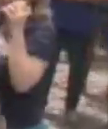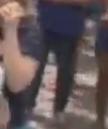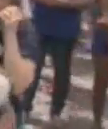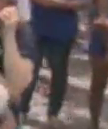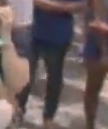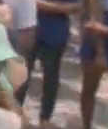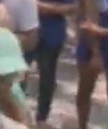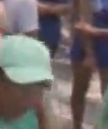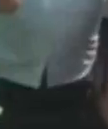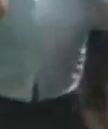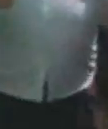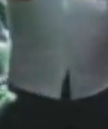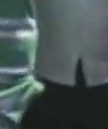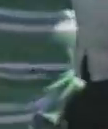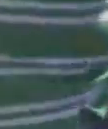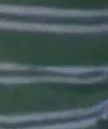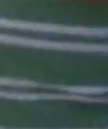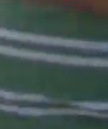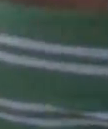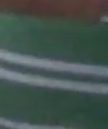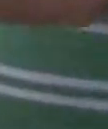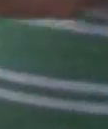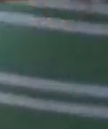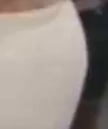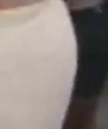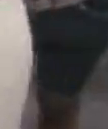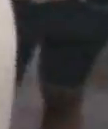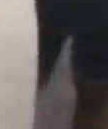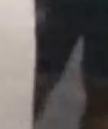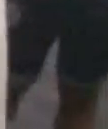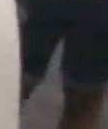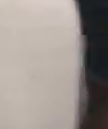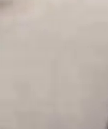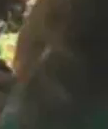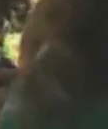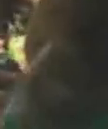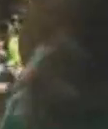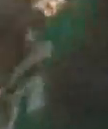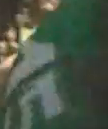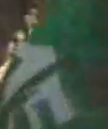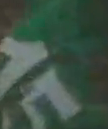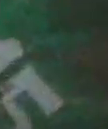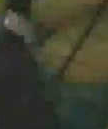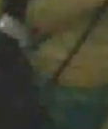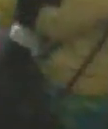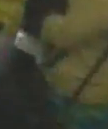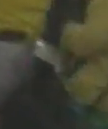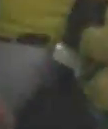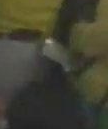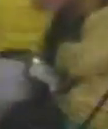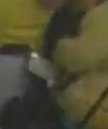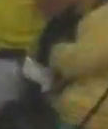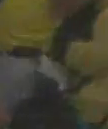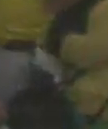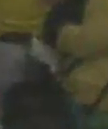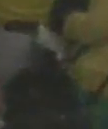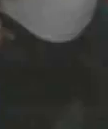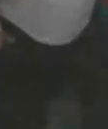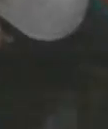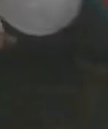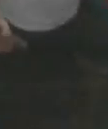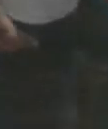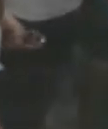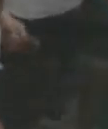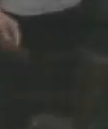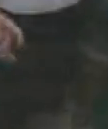1970 e exerce atualmente seu 11º mandato. Na disputa pelo governo do Rio Grande do Norte, teve no primeiro turno